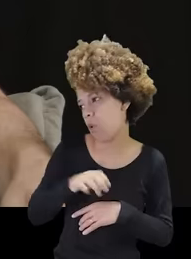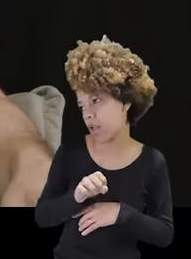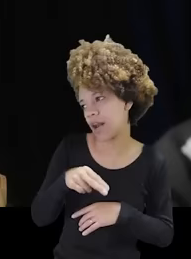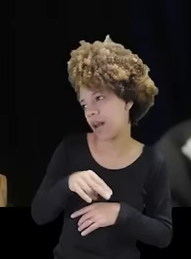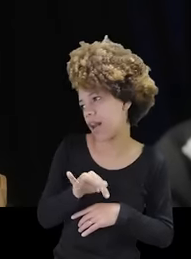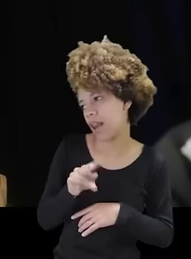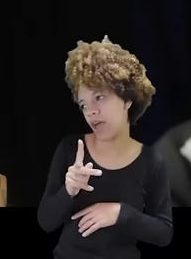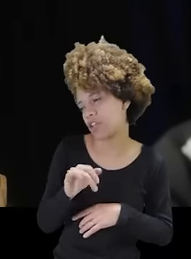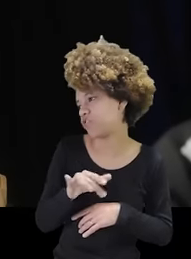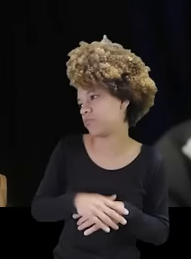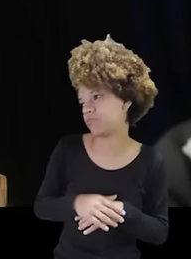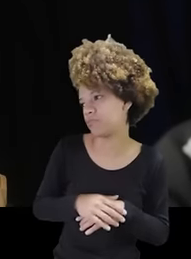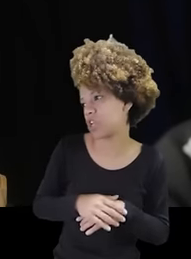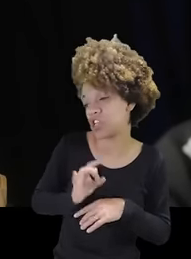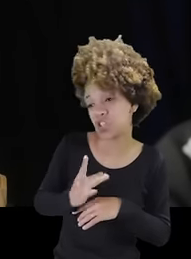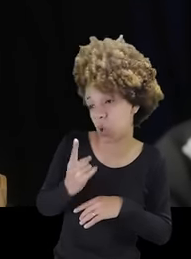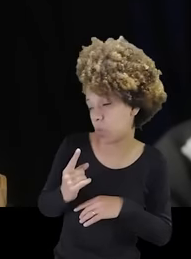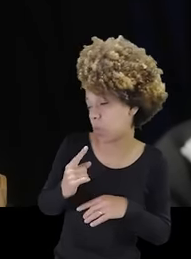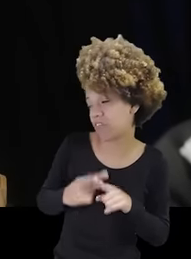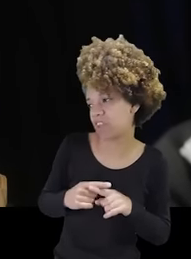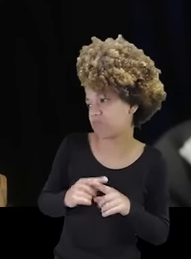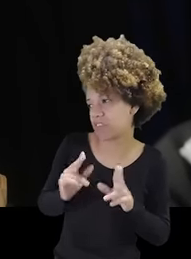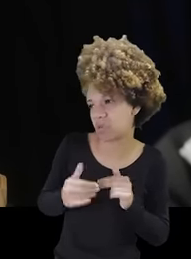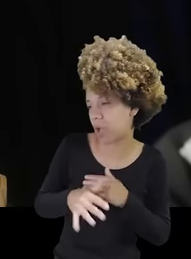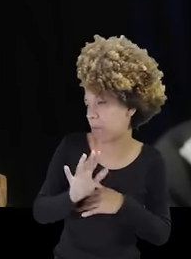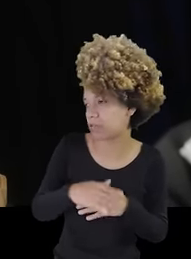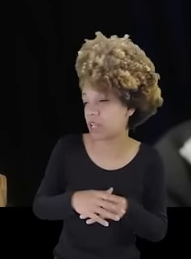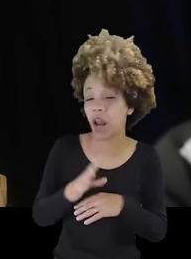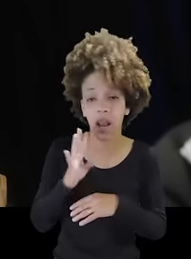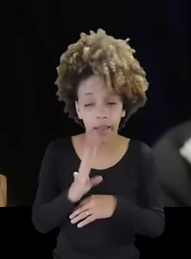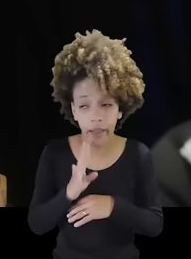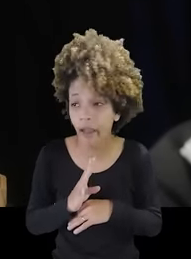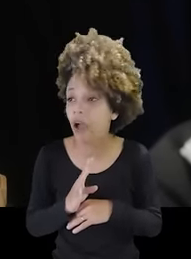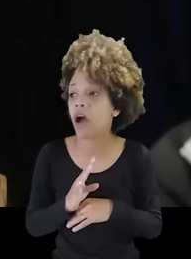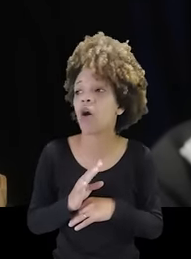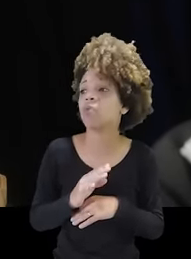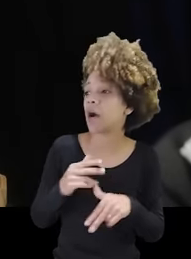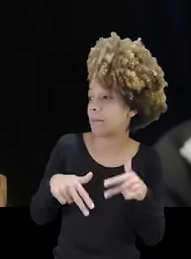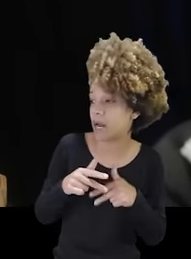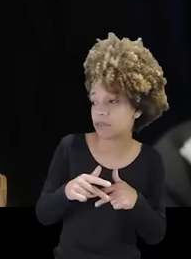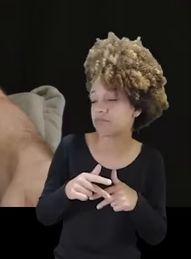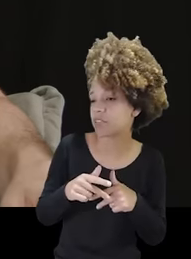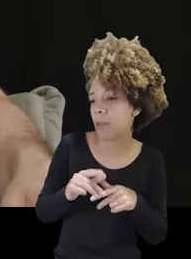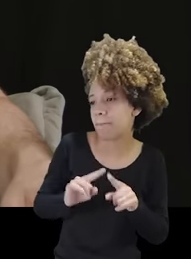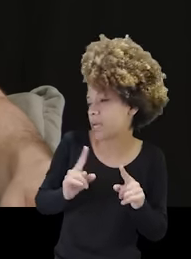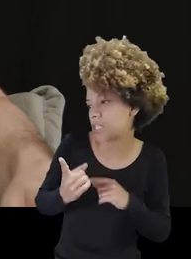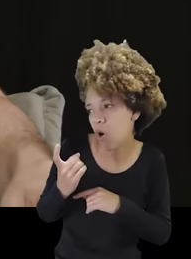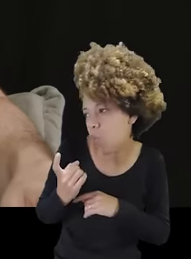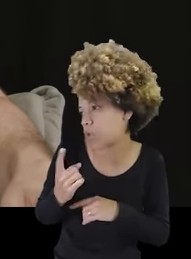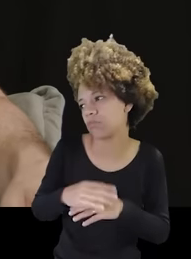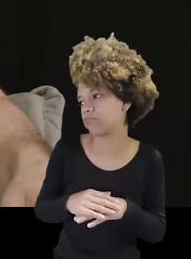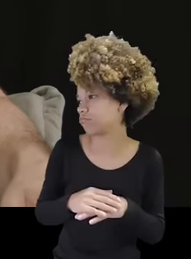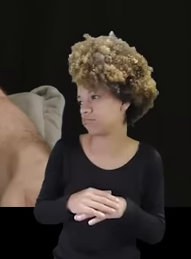que é uma noite e depois nunca mais vai falar com a pessoa mesmo se você achar uma pessoa legal se o rolê For legal não o